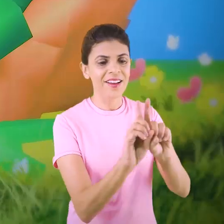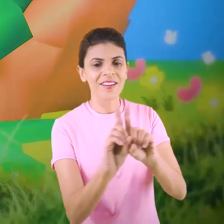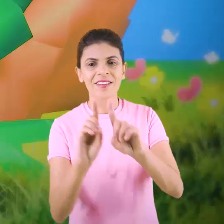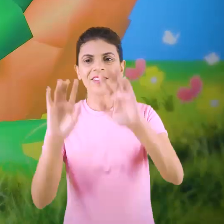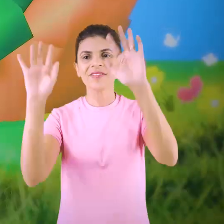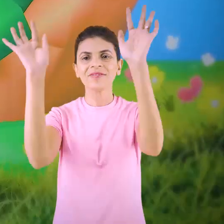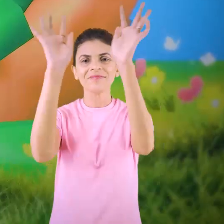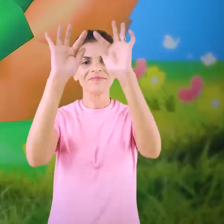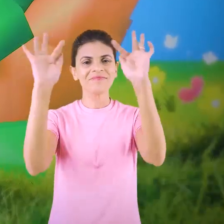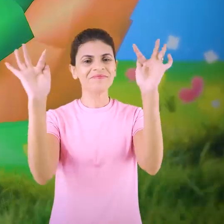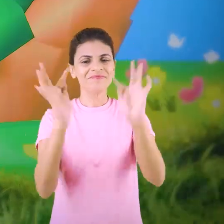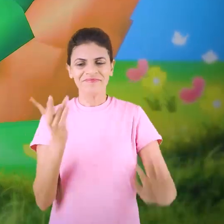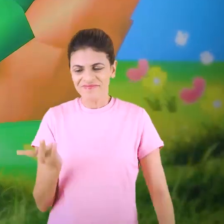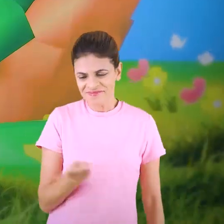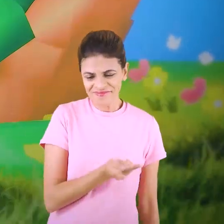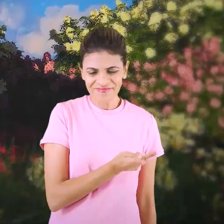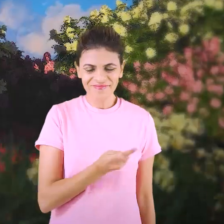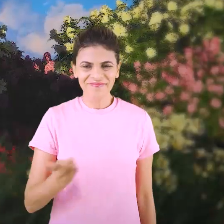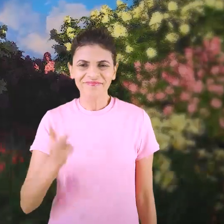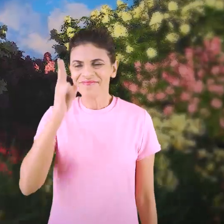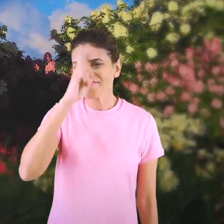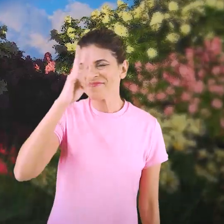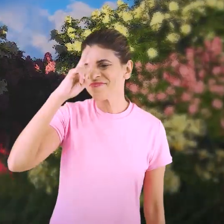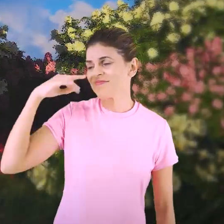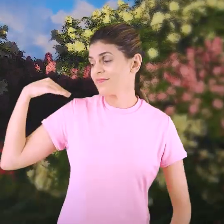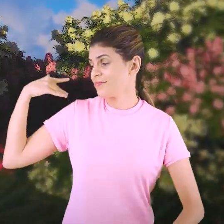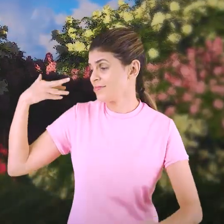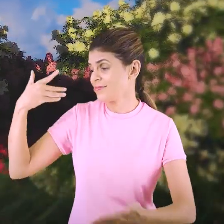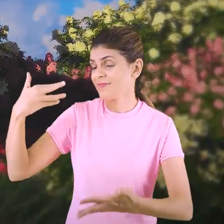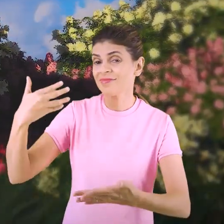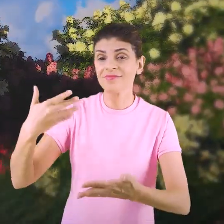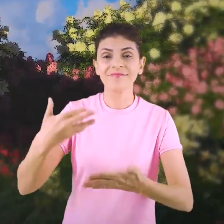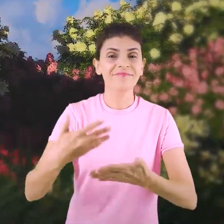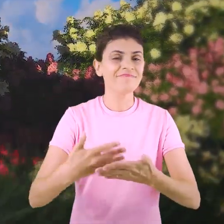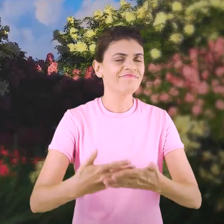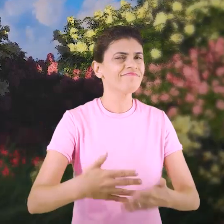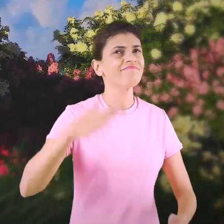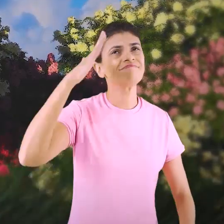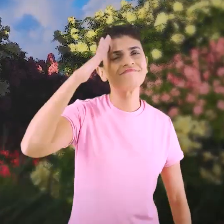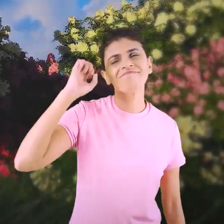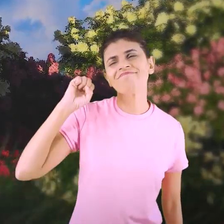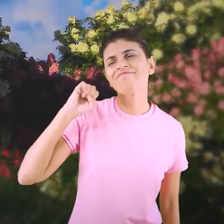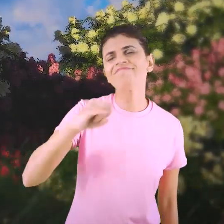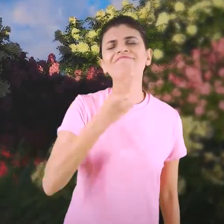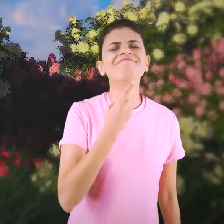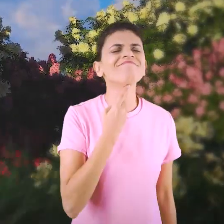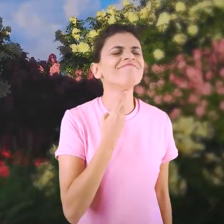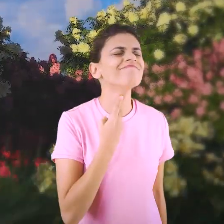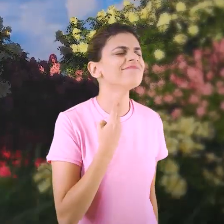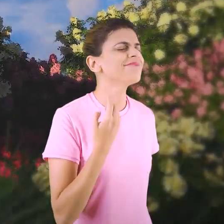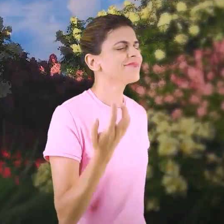final feliz não foi o sonho que eu